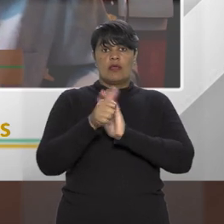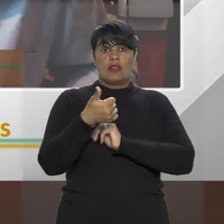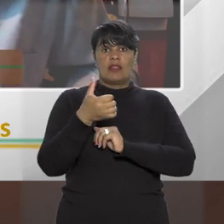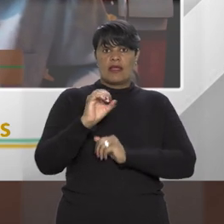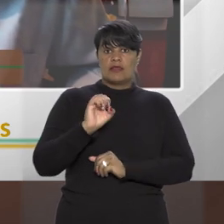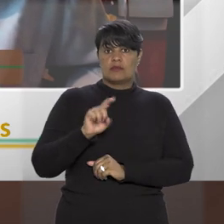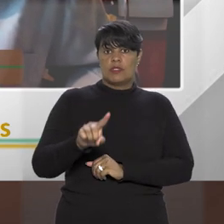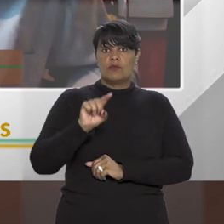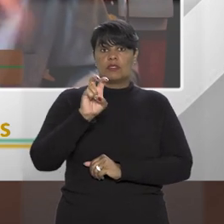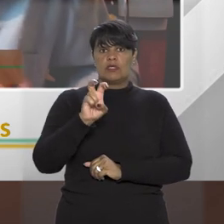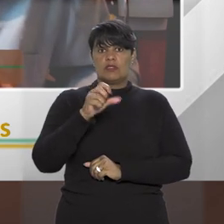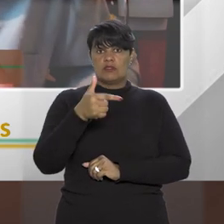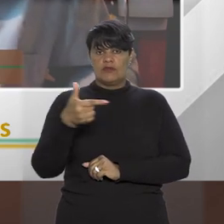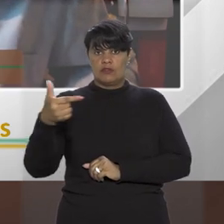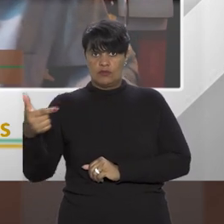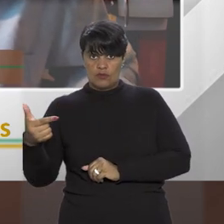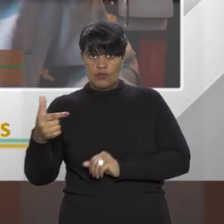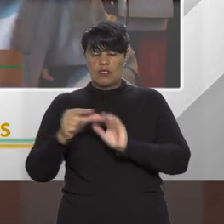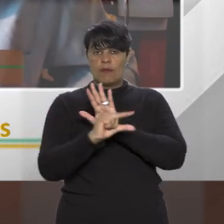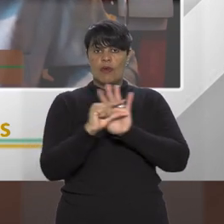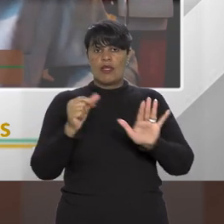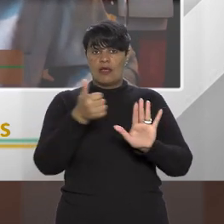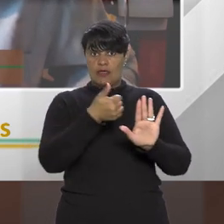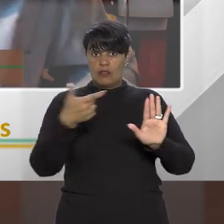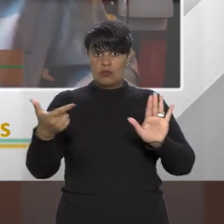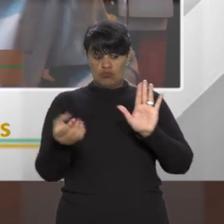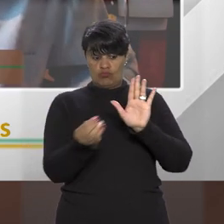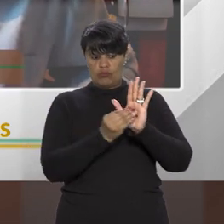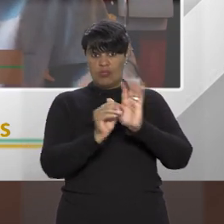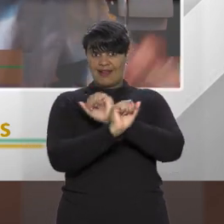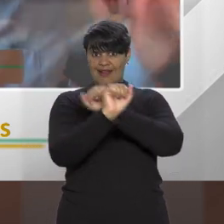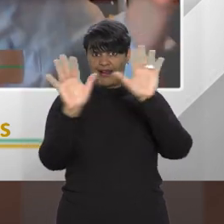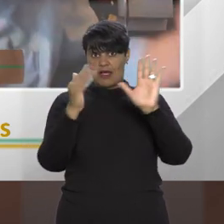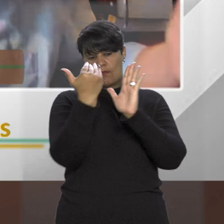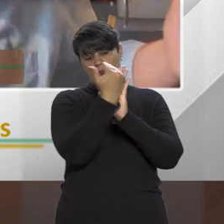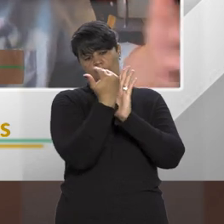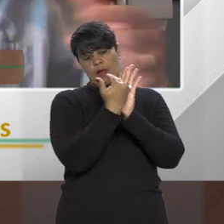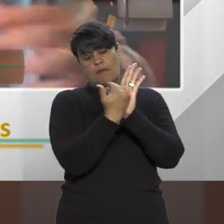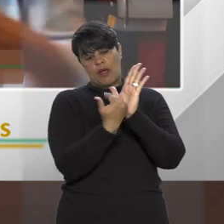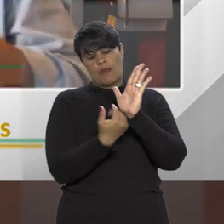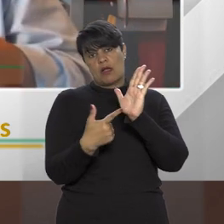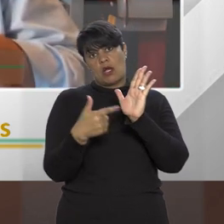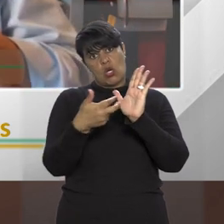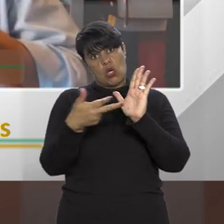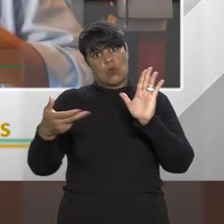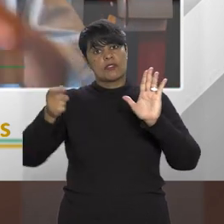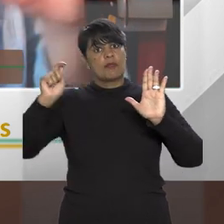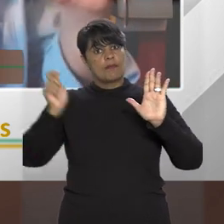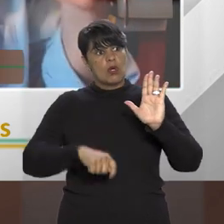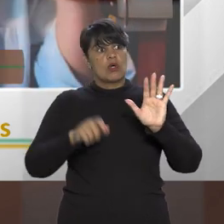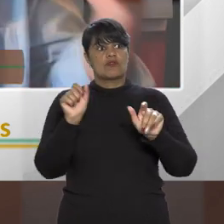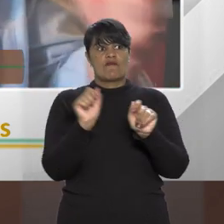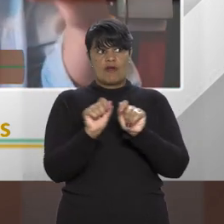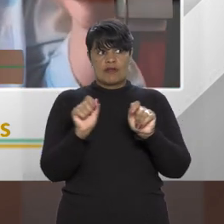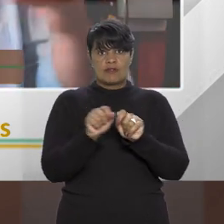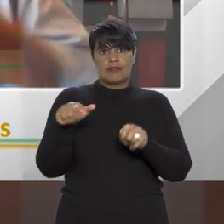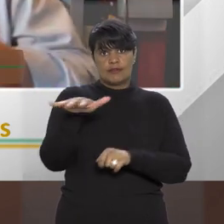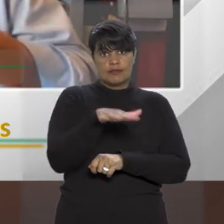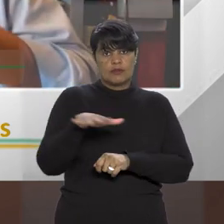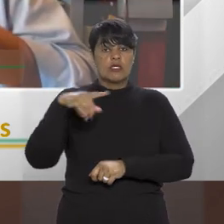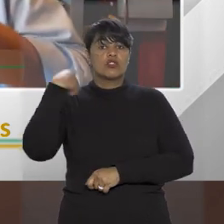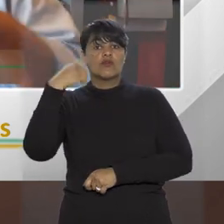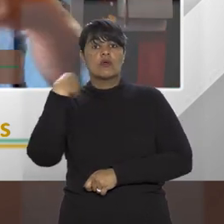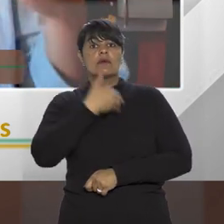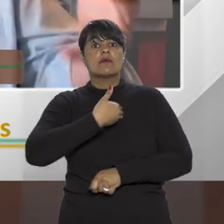protocolos como esse, Fátima, do Poder Judiciário com a Advocacia Pública para fim de gestão dos processos e de organização